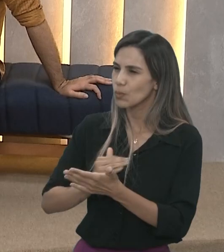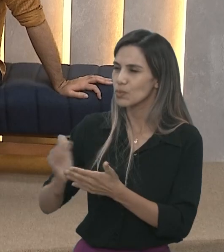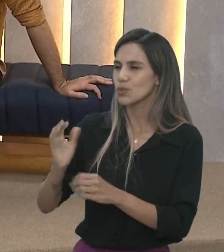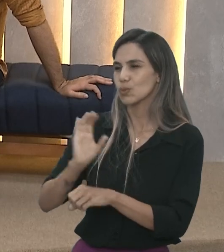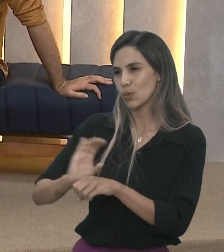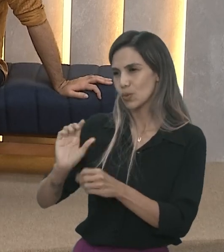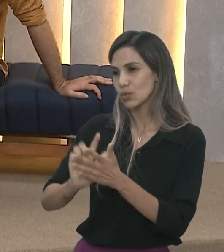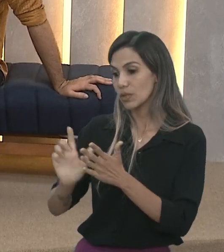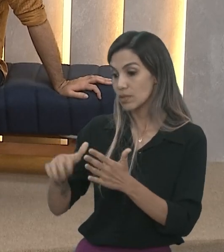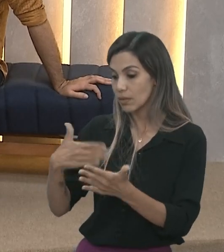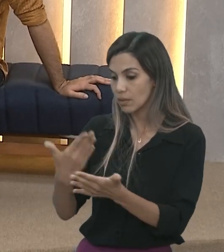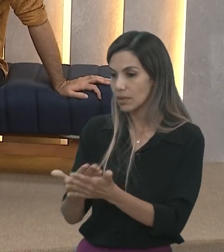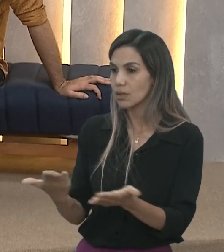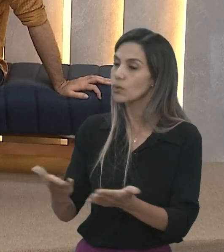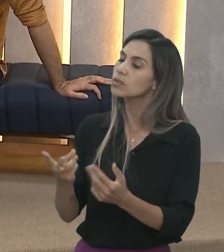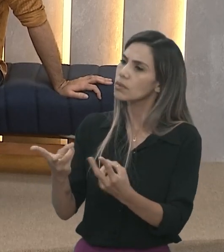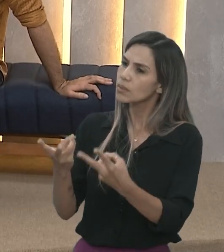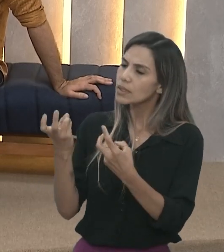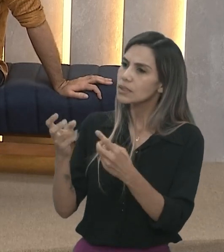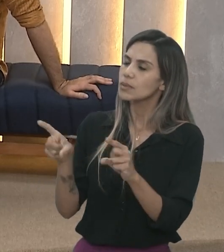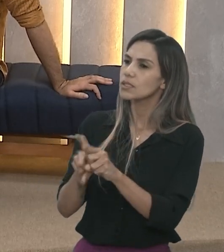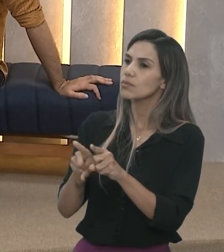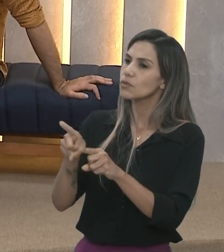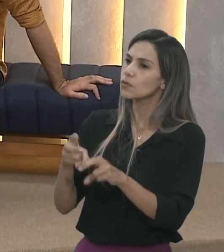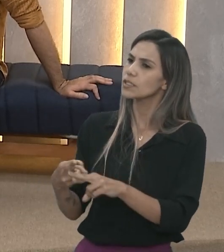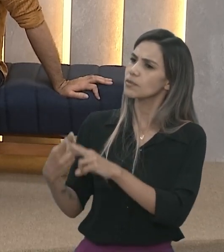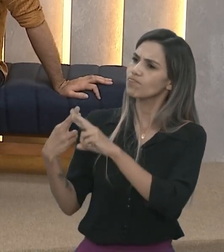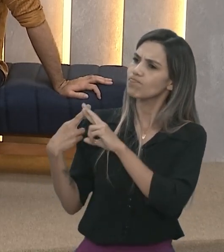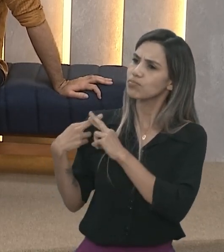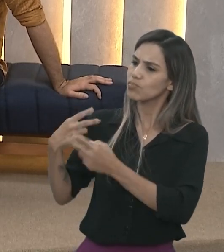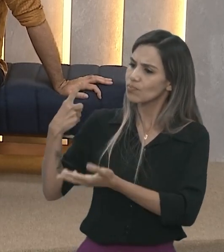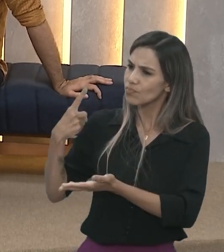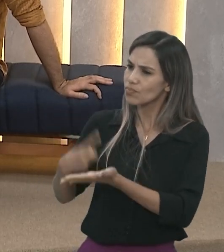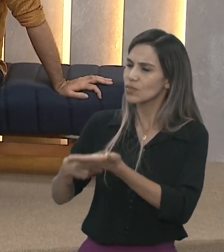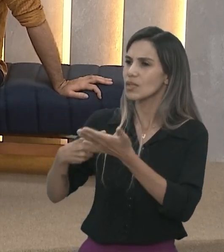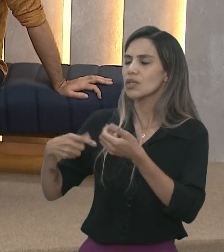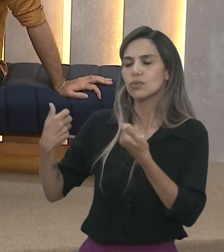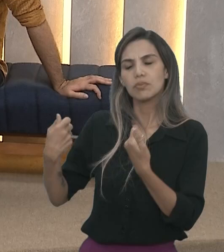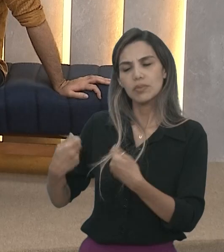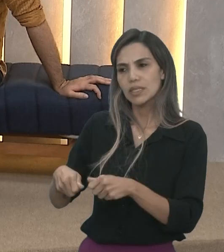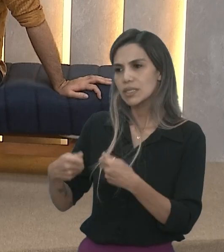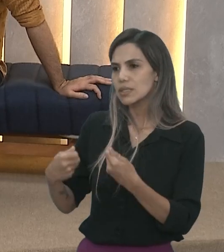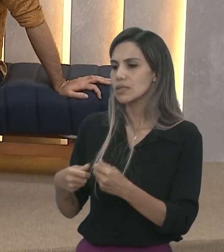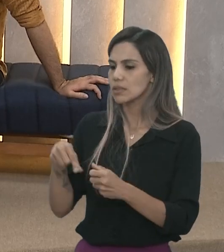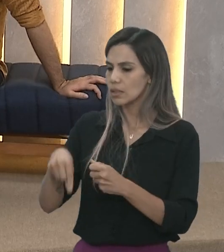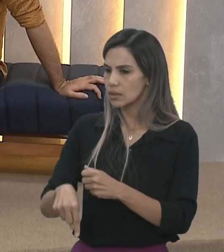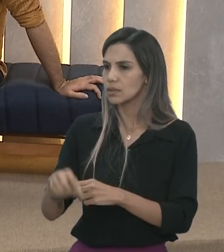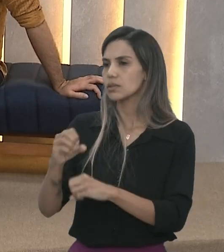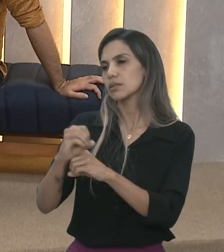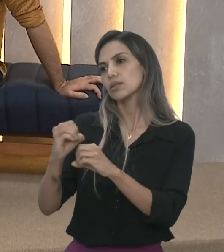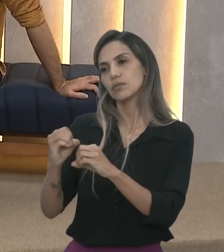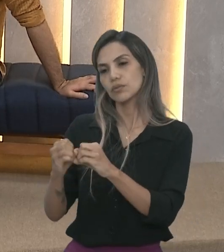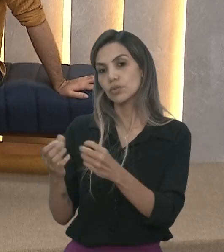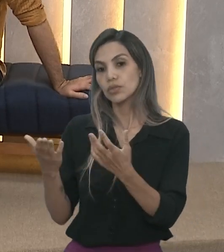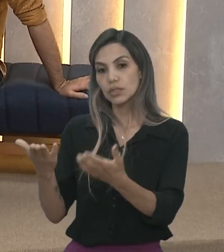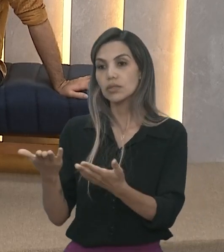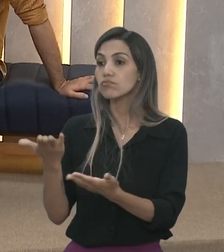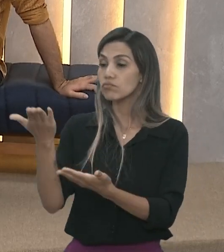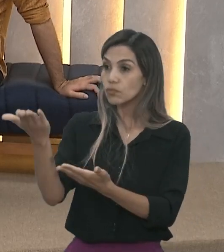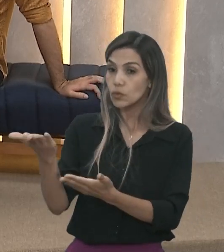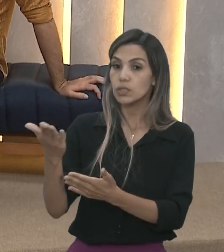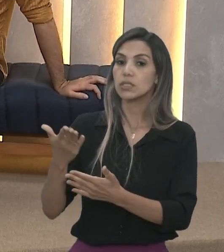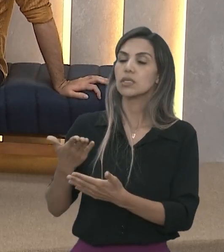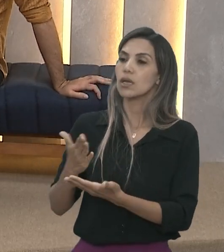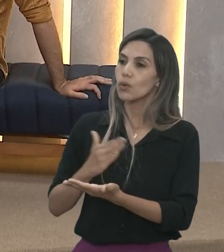até agora, a gente percebe também o comprometimento que é necessário de um professor dentro da universidade, porque a senhora veio